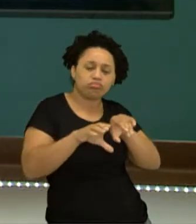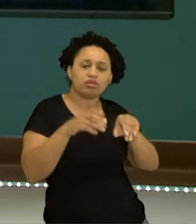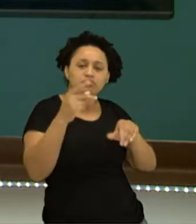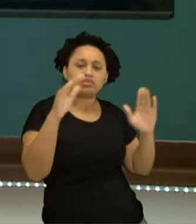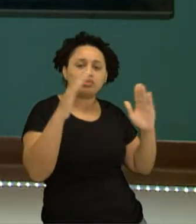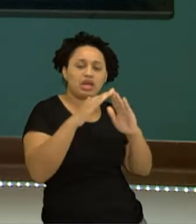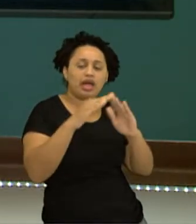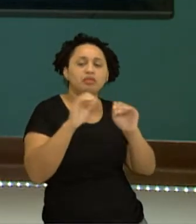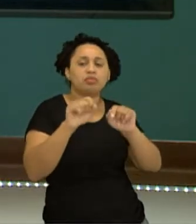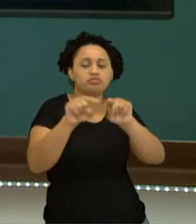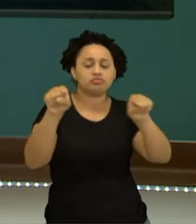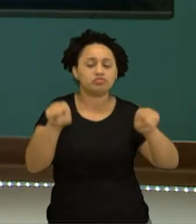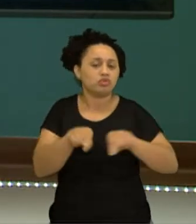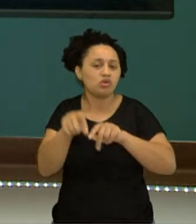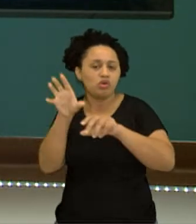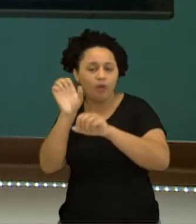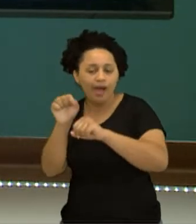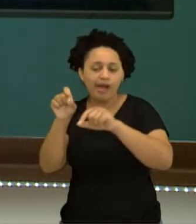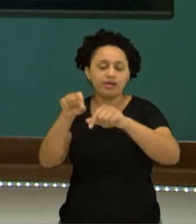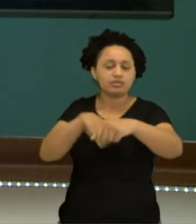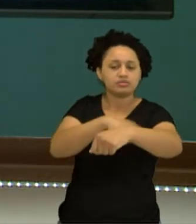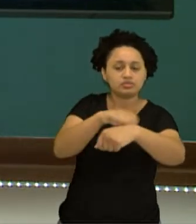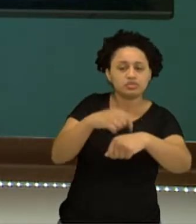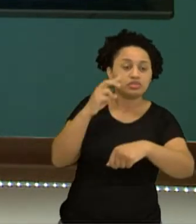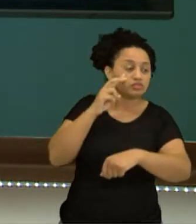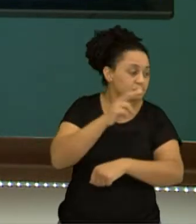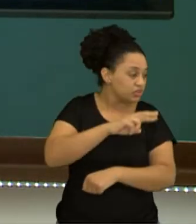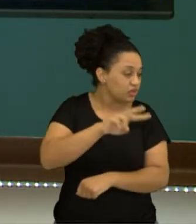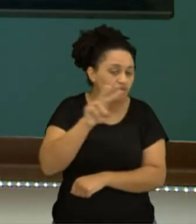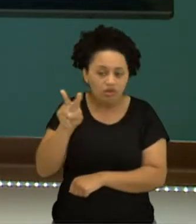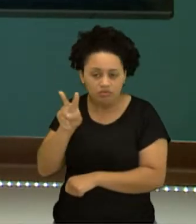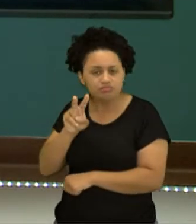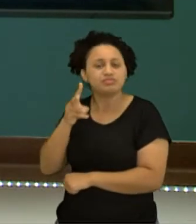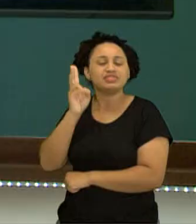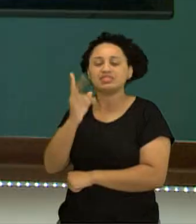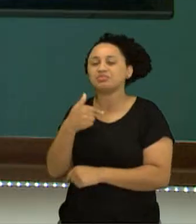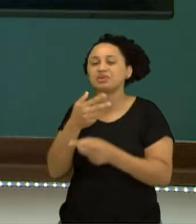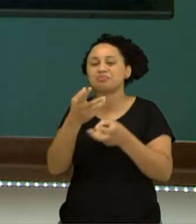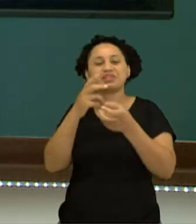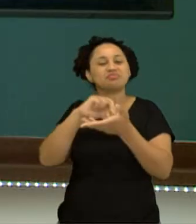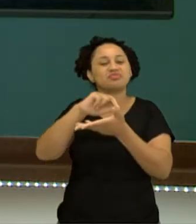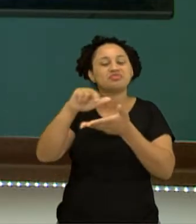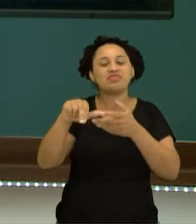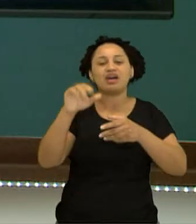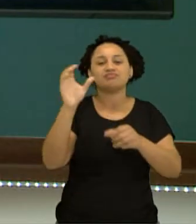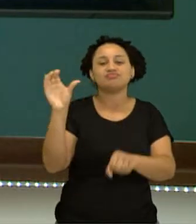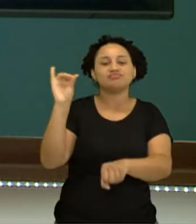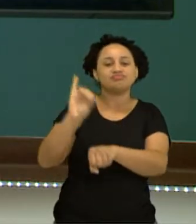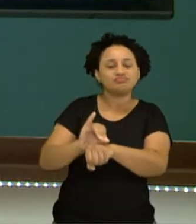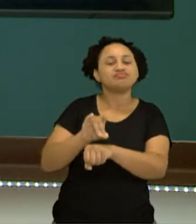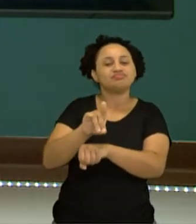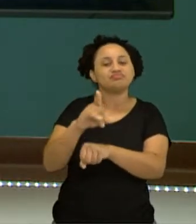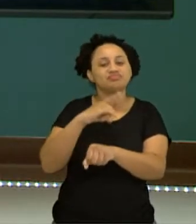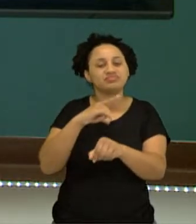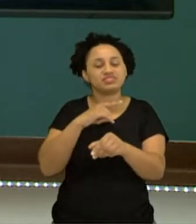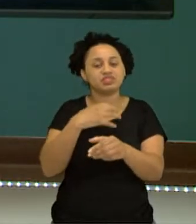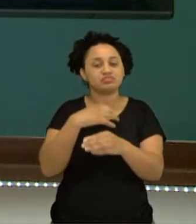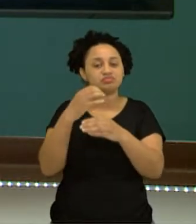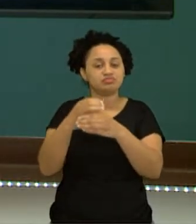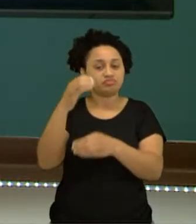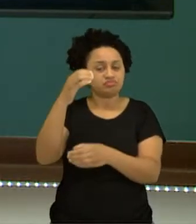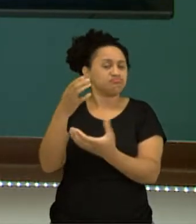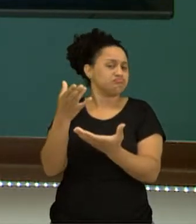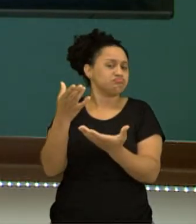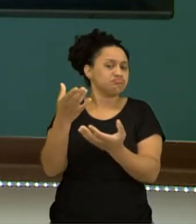pode ser no teu quarto, na cozinha, você olha para o lado, eu tenho certeza que você vai identificar vários objetos que têm o formato cilíndrico.